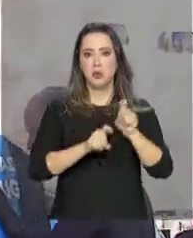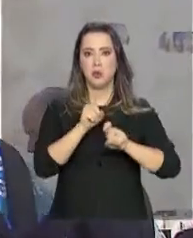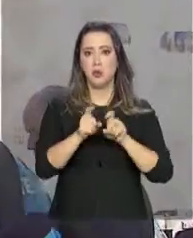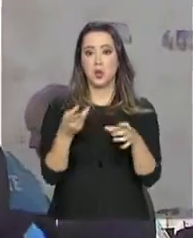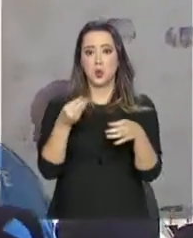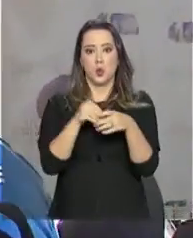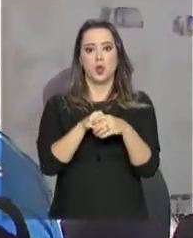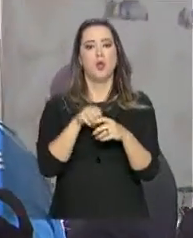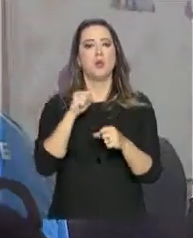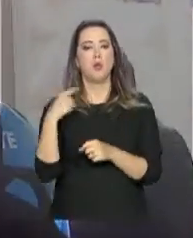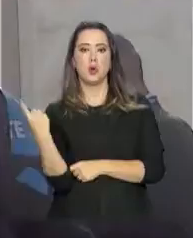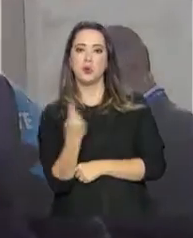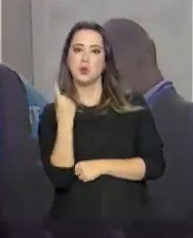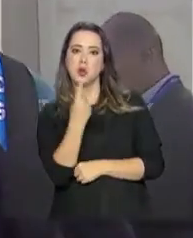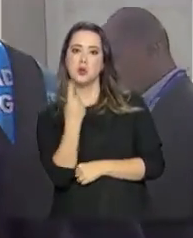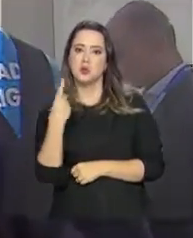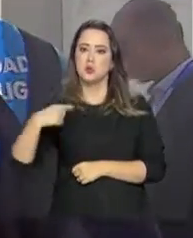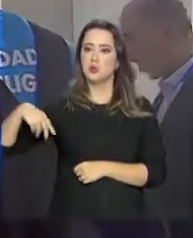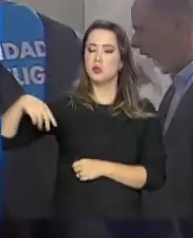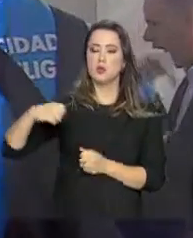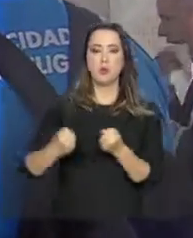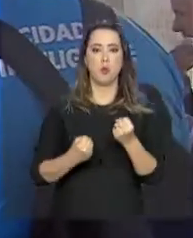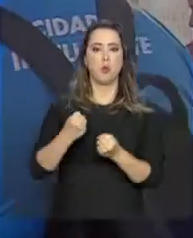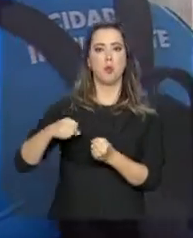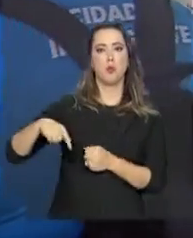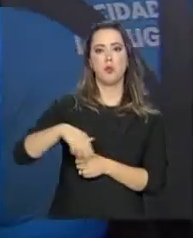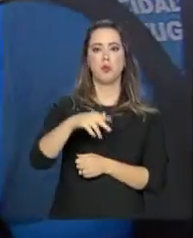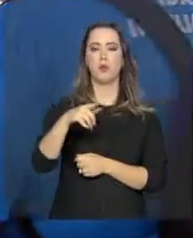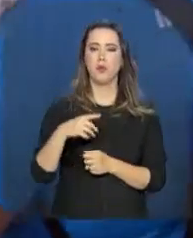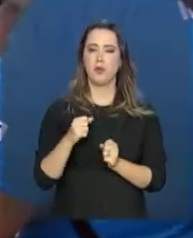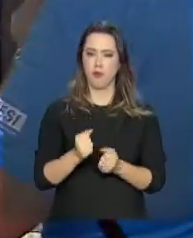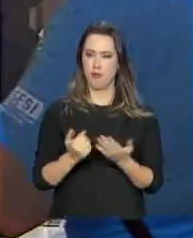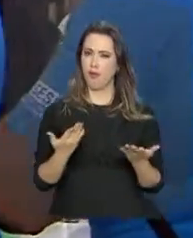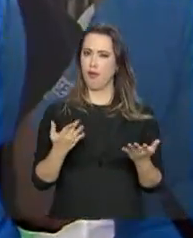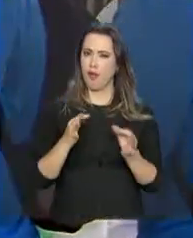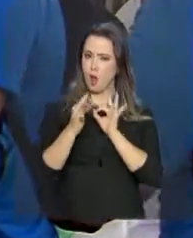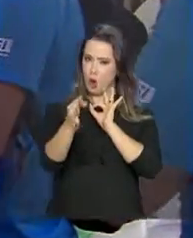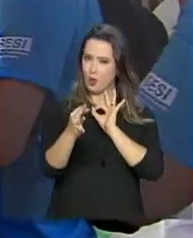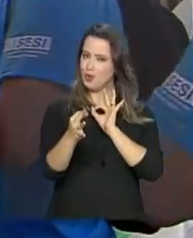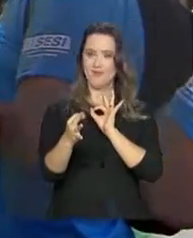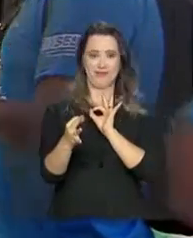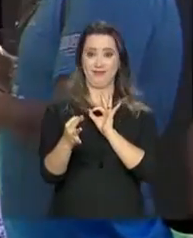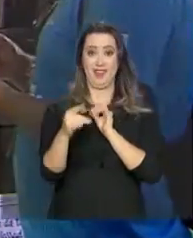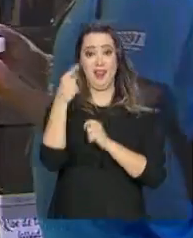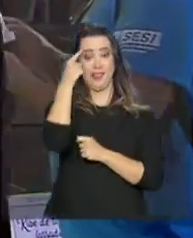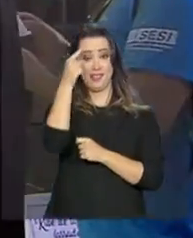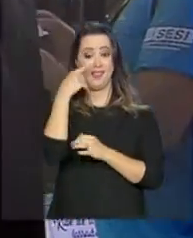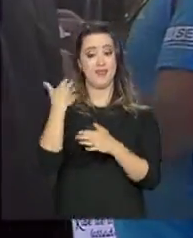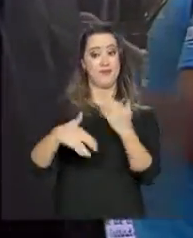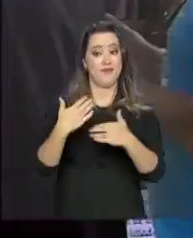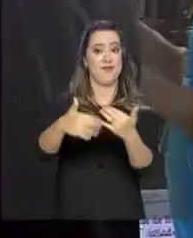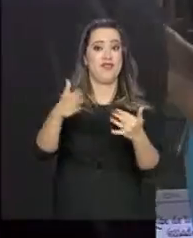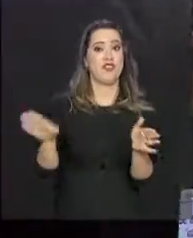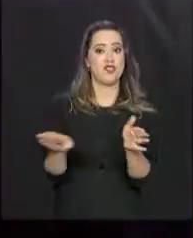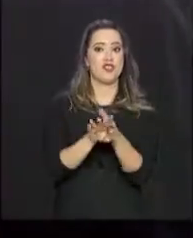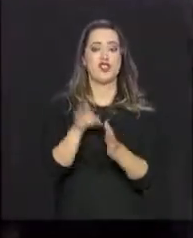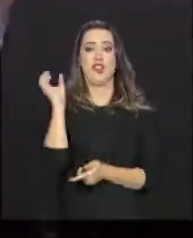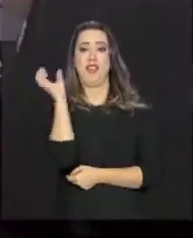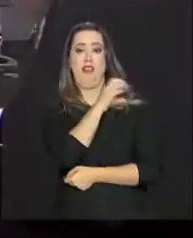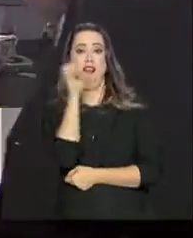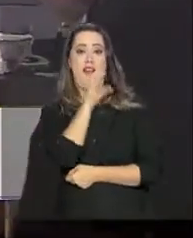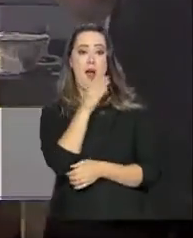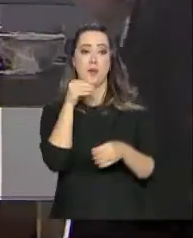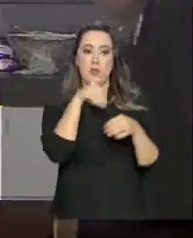tudo isso parece muito distante da nossa realidade mas a ideia é que a indústria se desenvolva e essa tecnologia chegue logo dentro